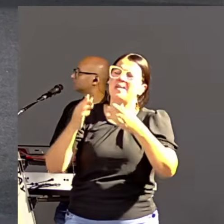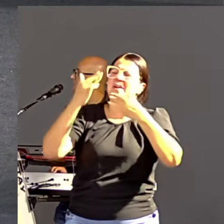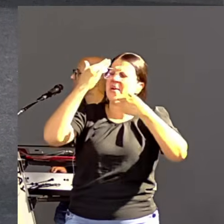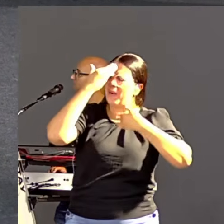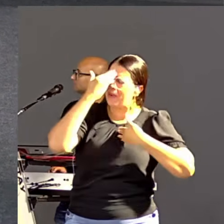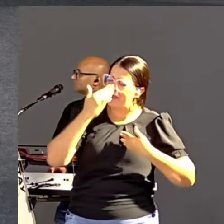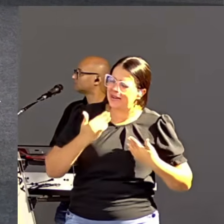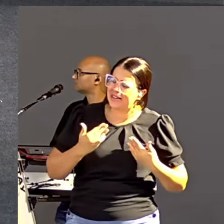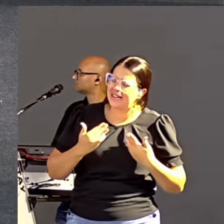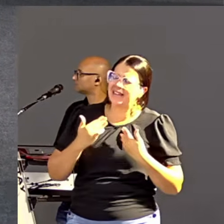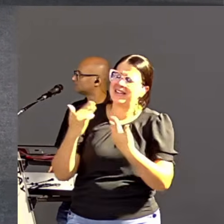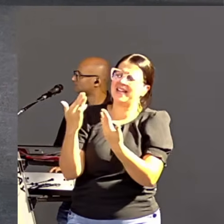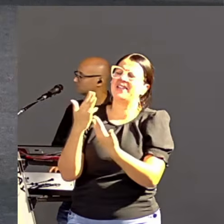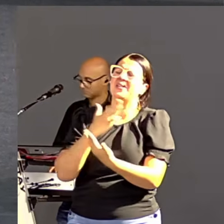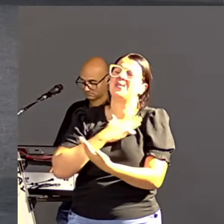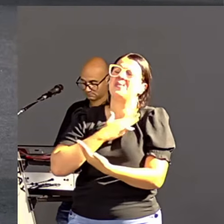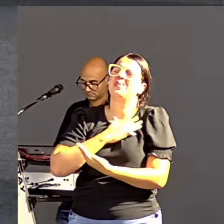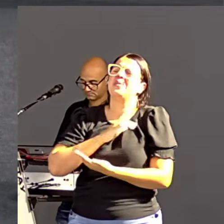Deus.